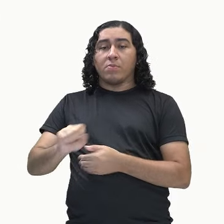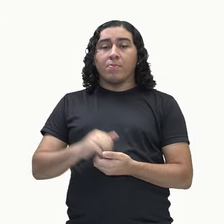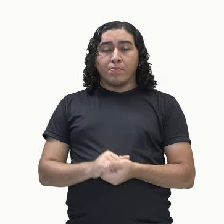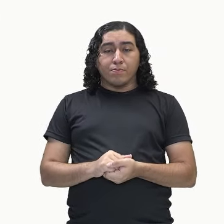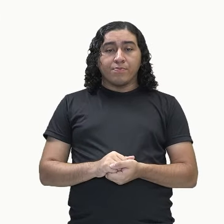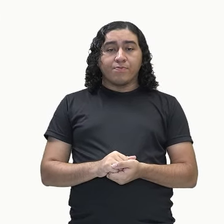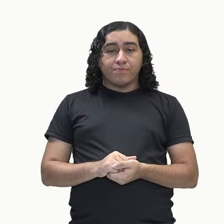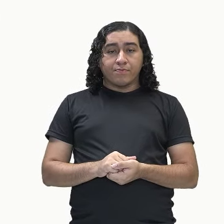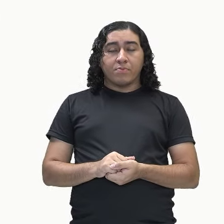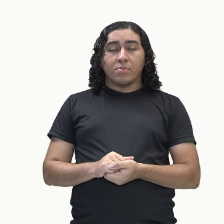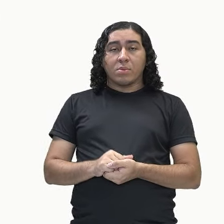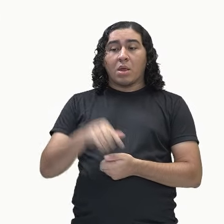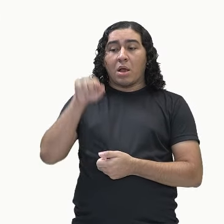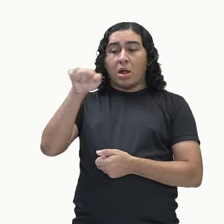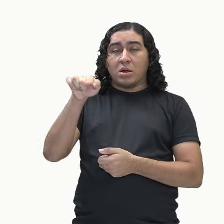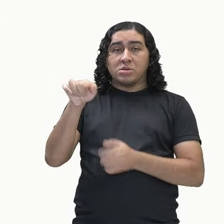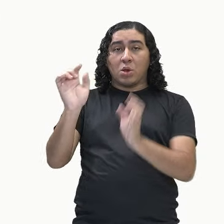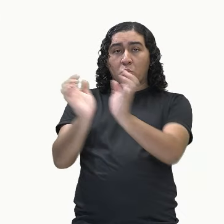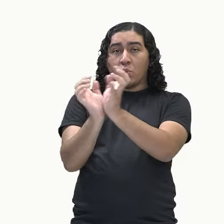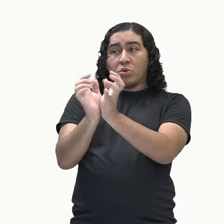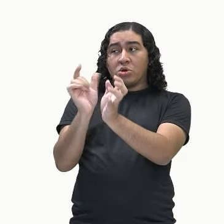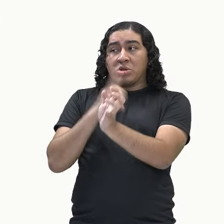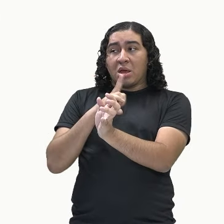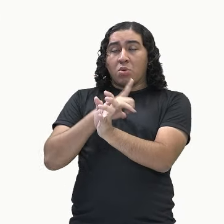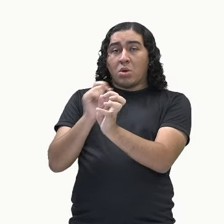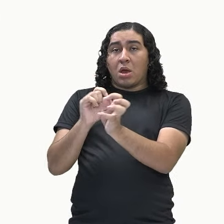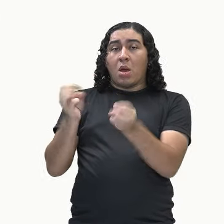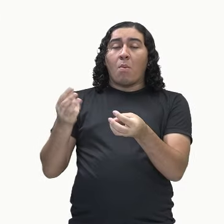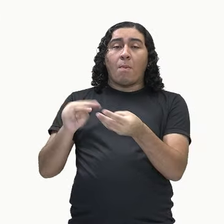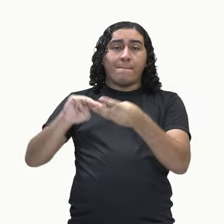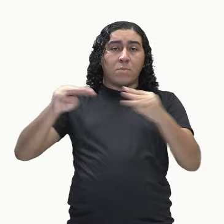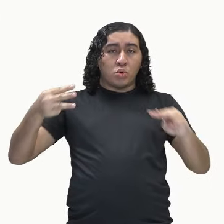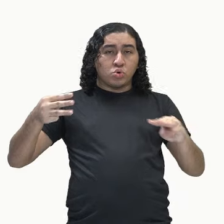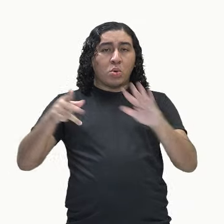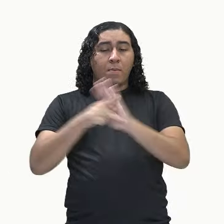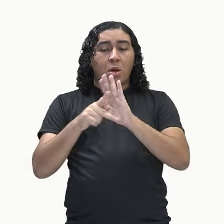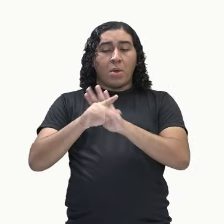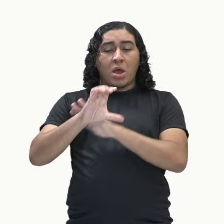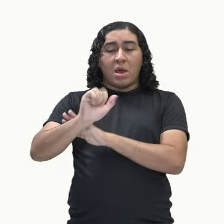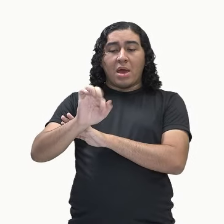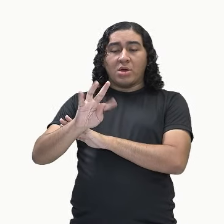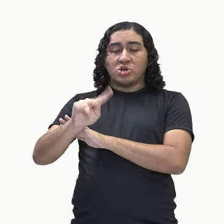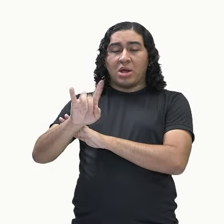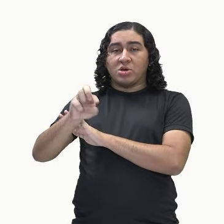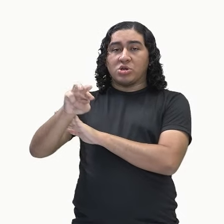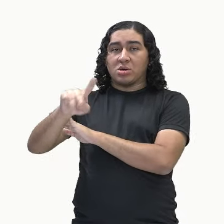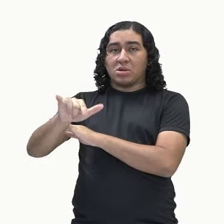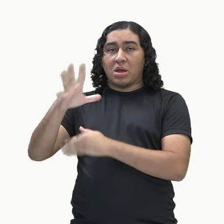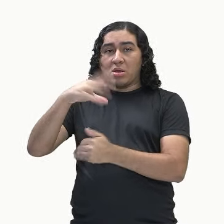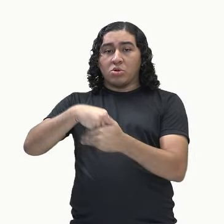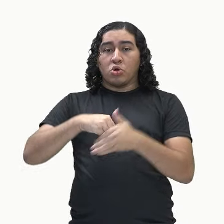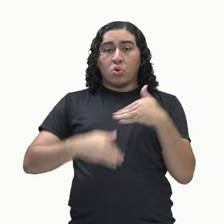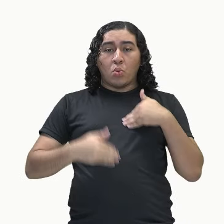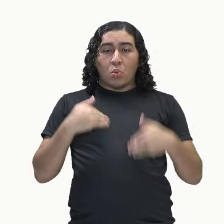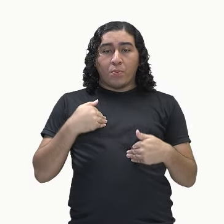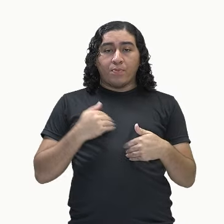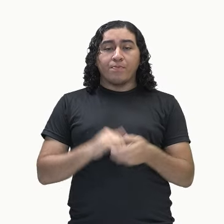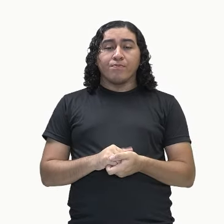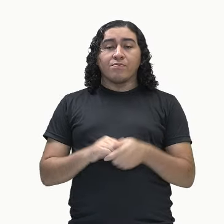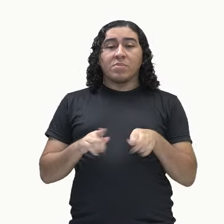que apresentam um tecido cartilaginoso na sua constituição. O osteíctis, o oste, vem